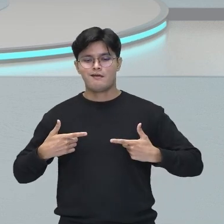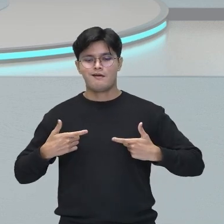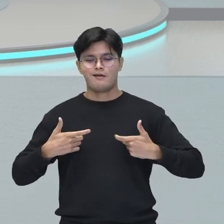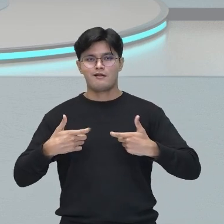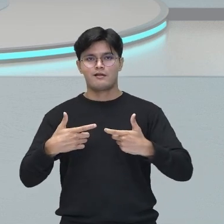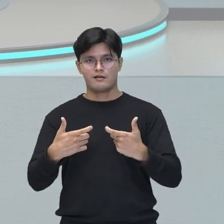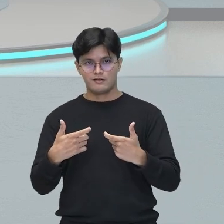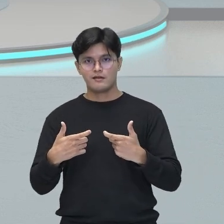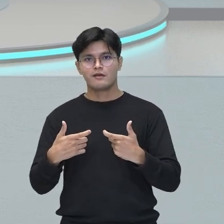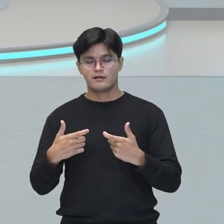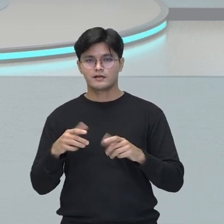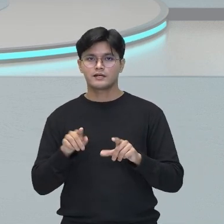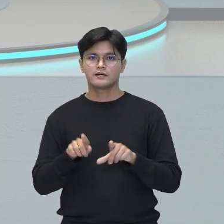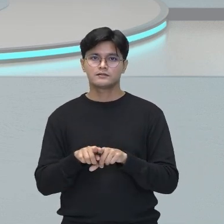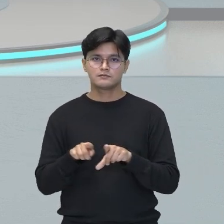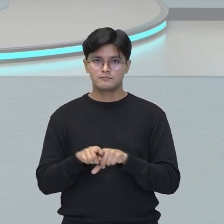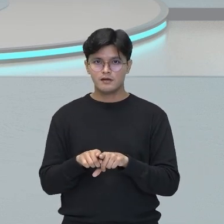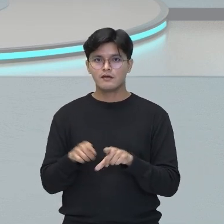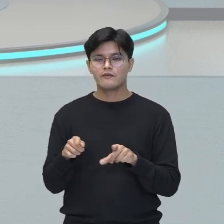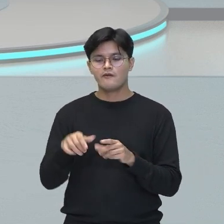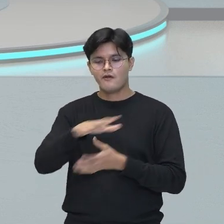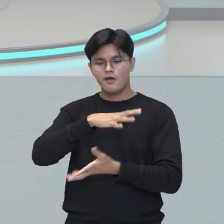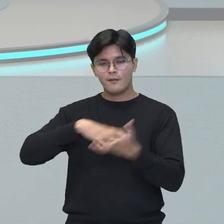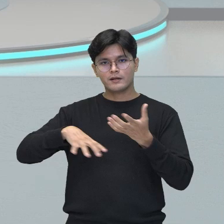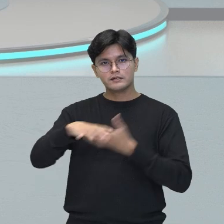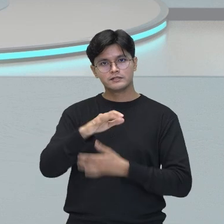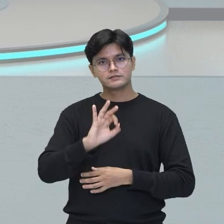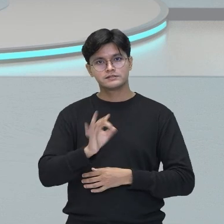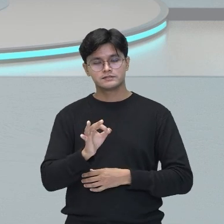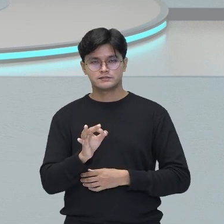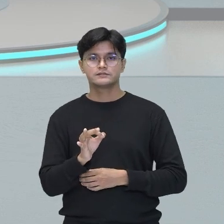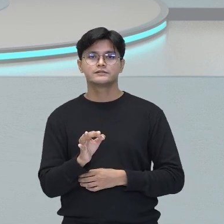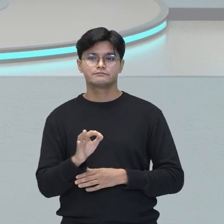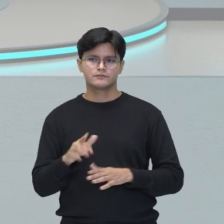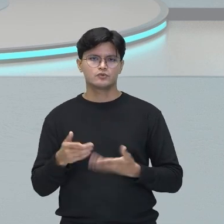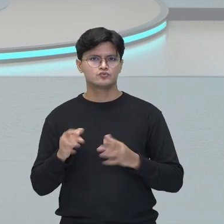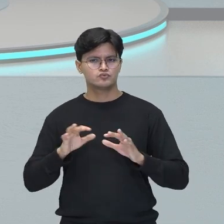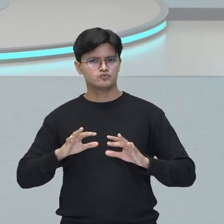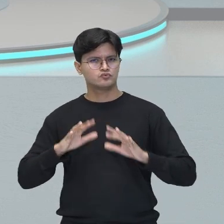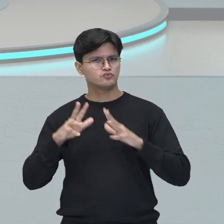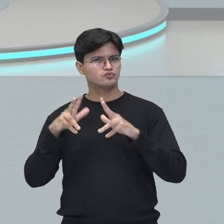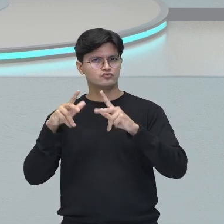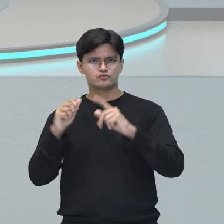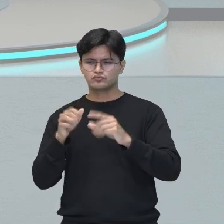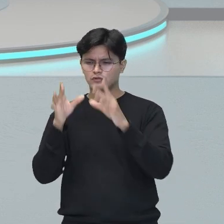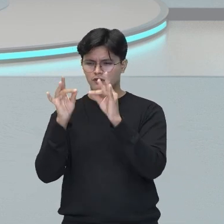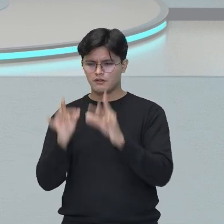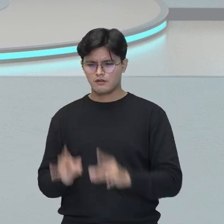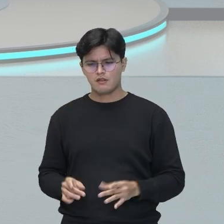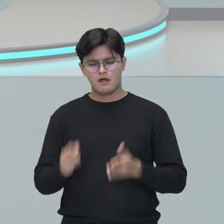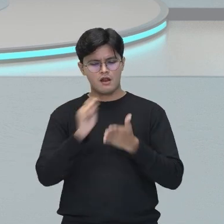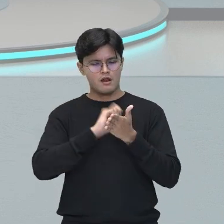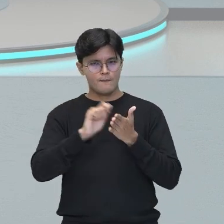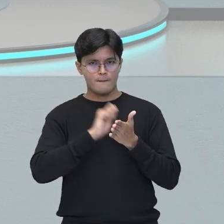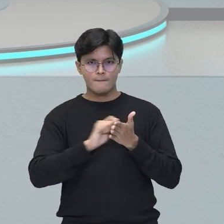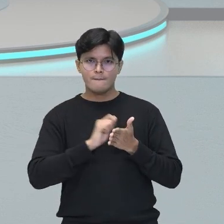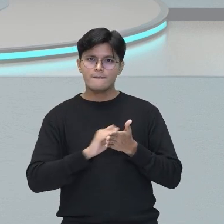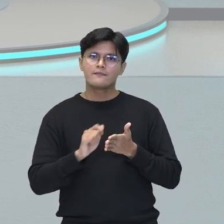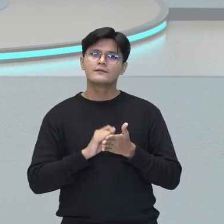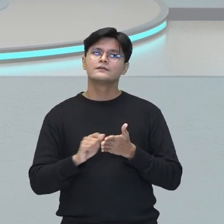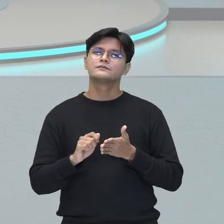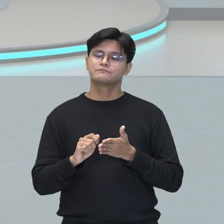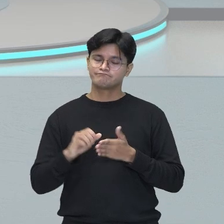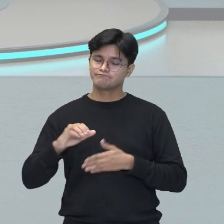rebeliões que ali aconteciam então tudo era anadin né claro que como